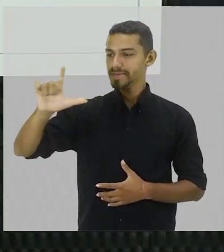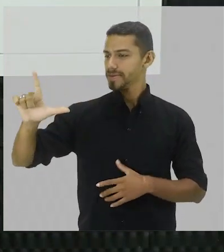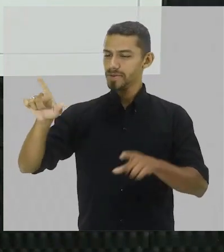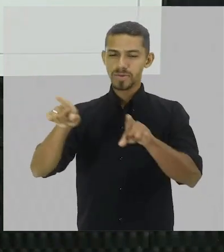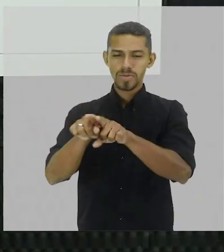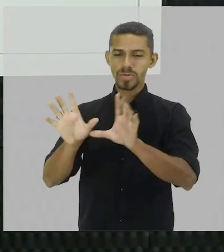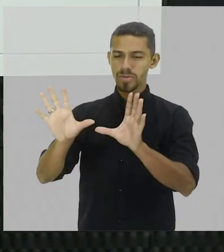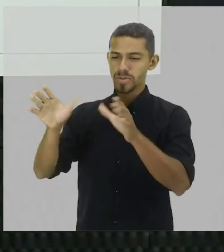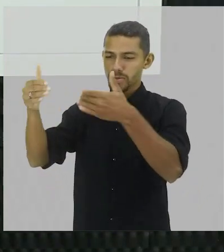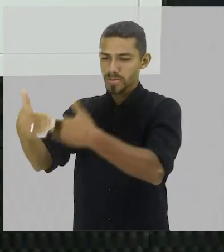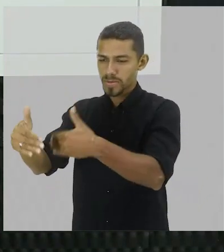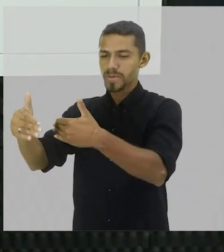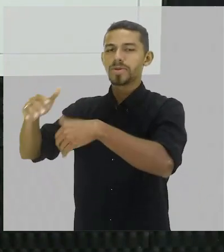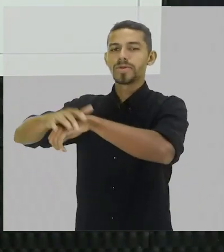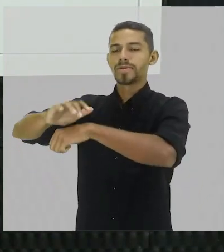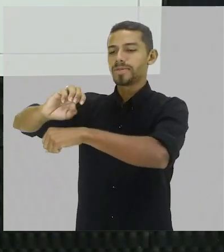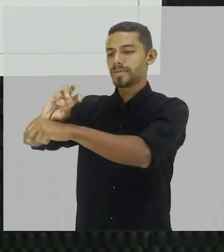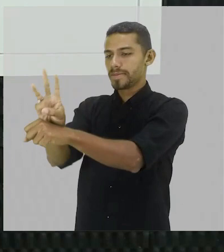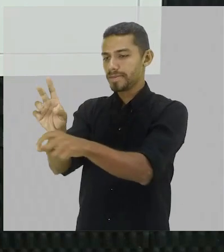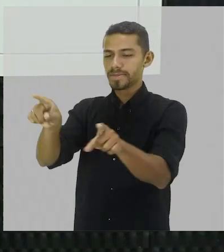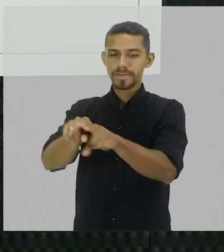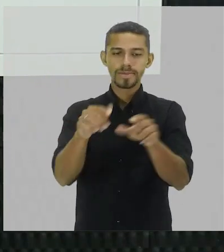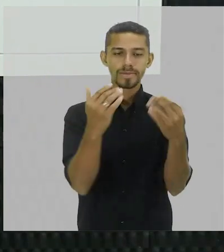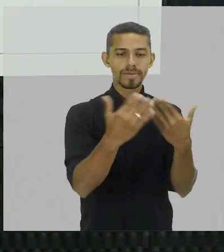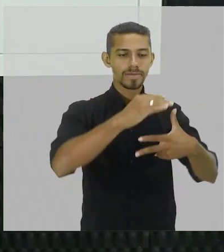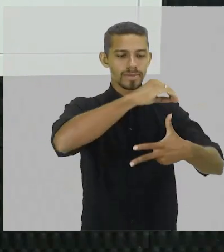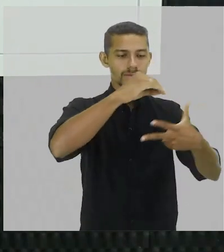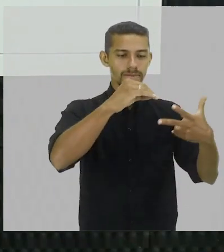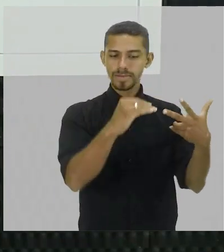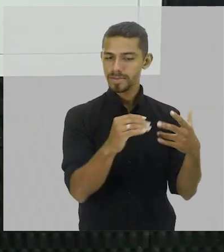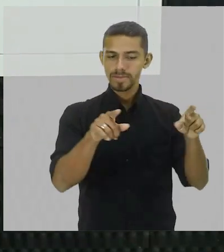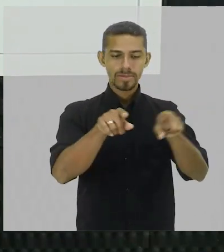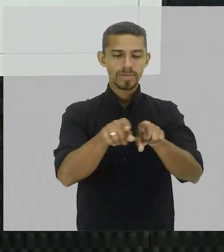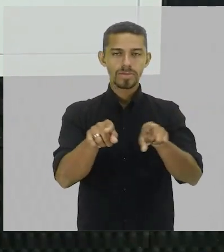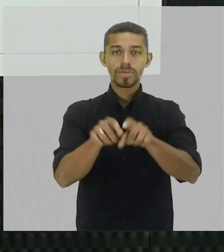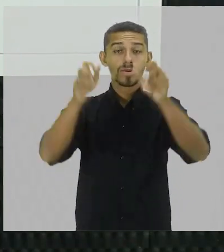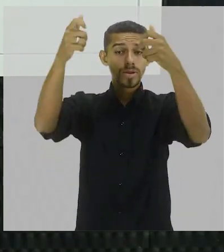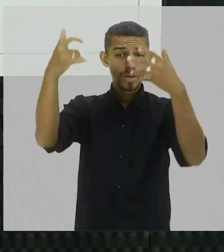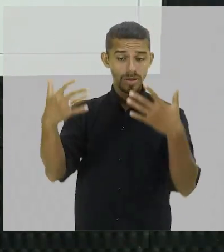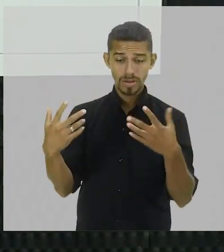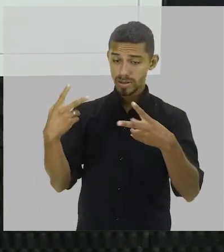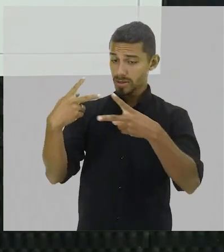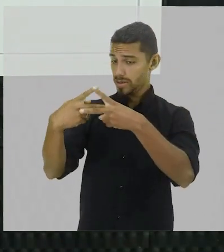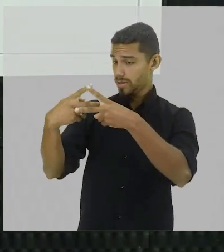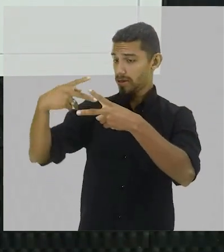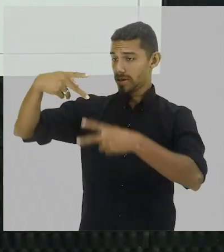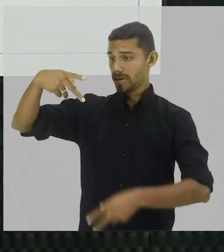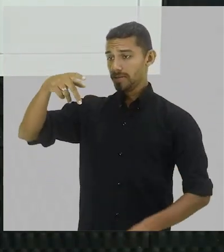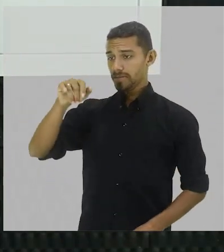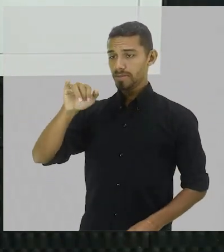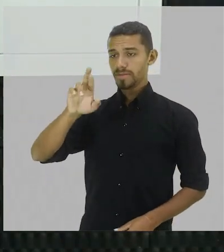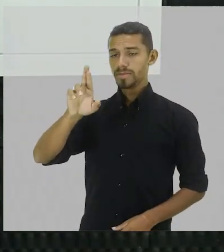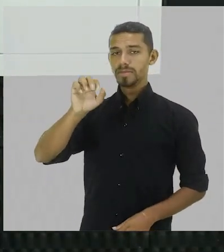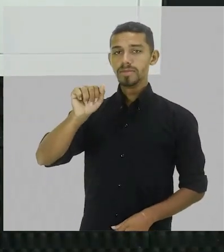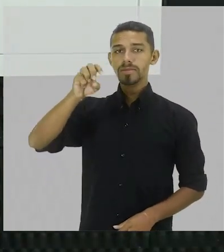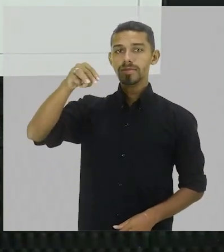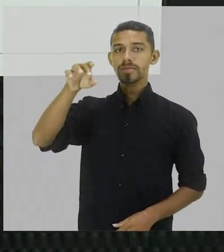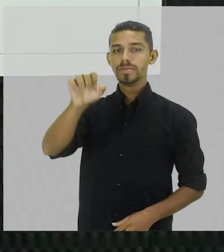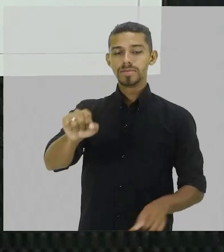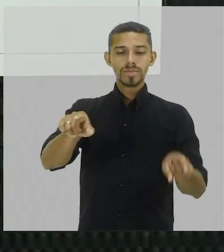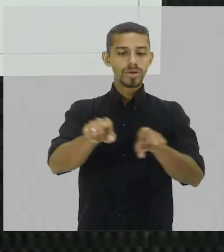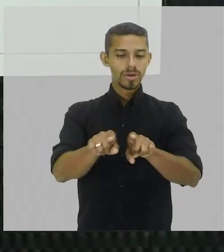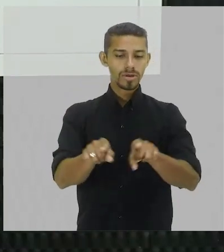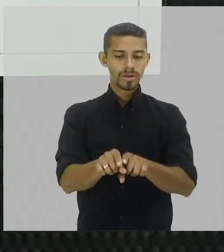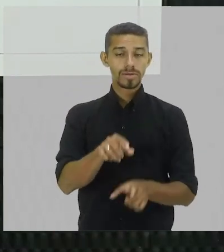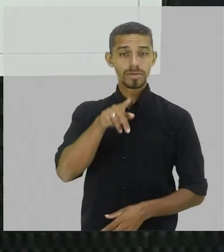que tratam da pirâmide e tratam do prisma, tá? Assunto que é bastante recorrente com todos os assuntos que a gente